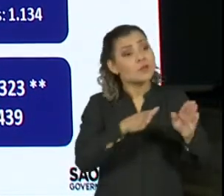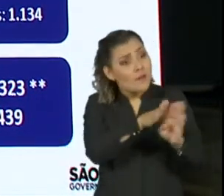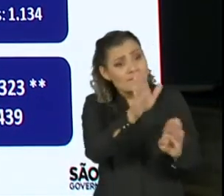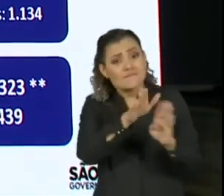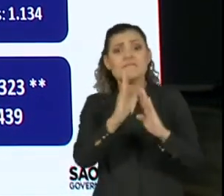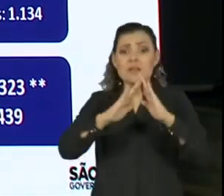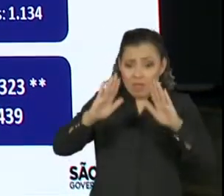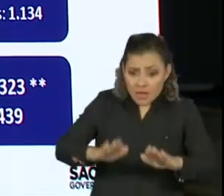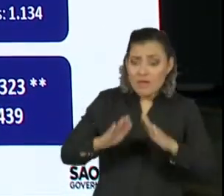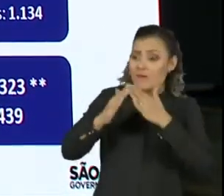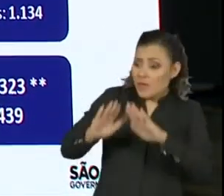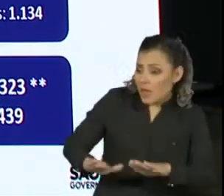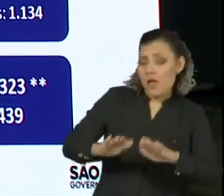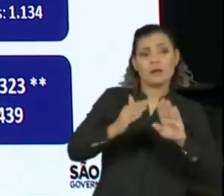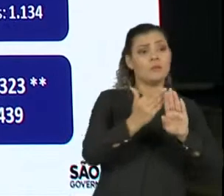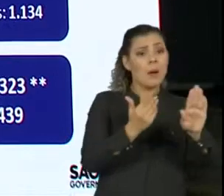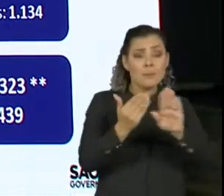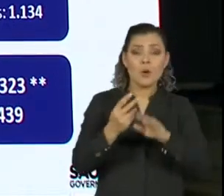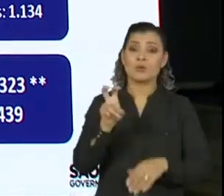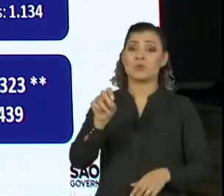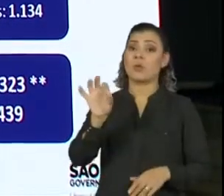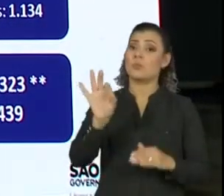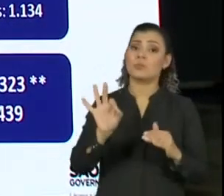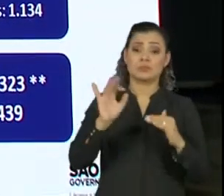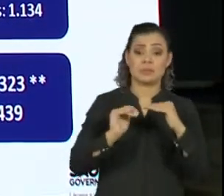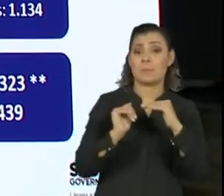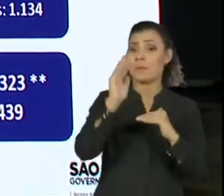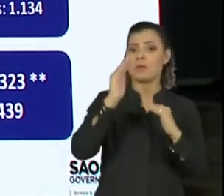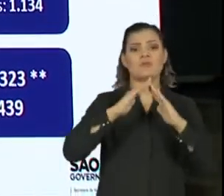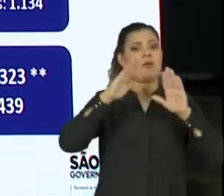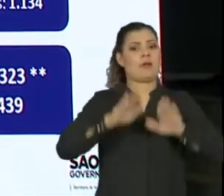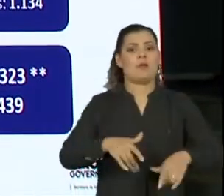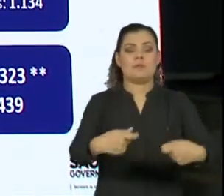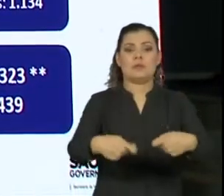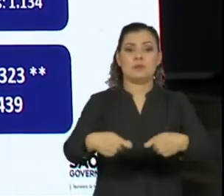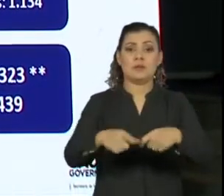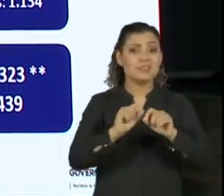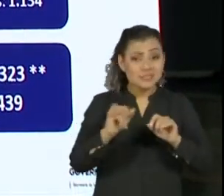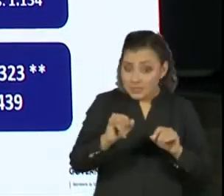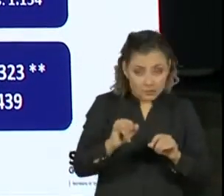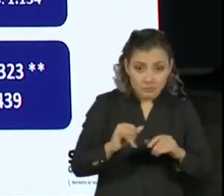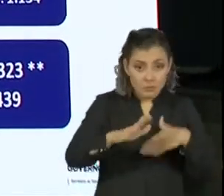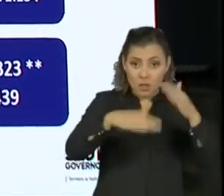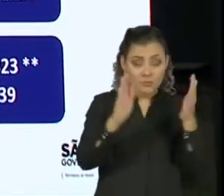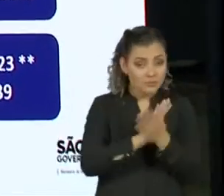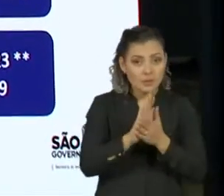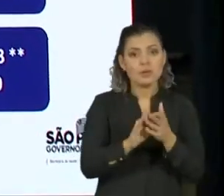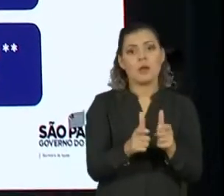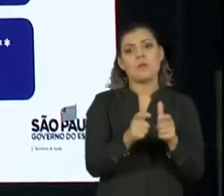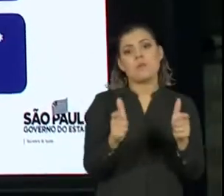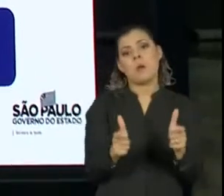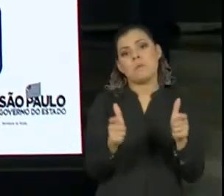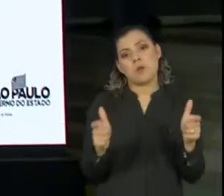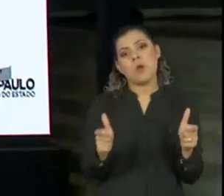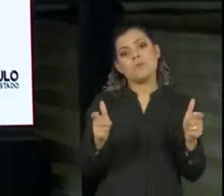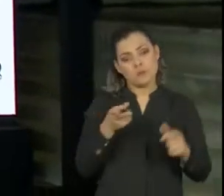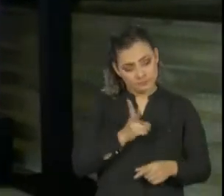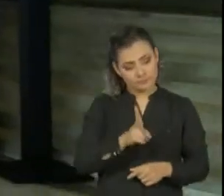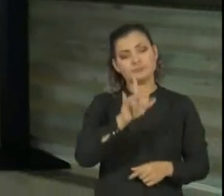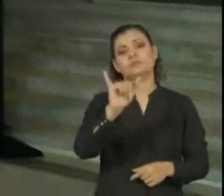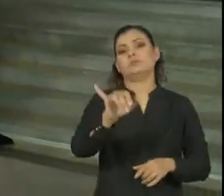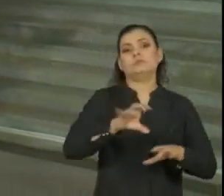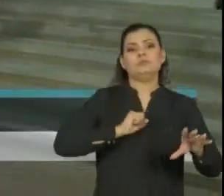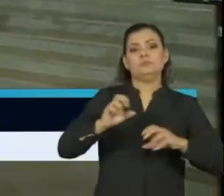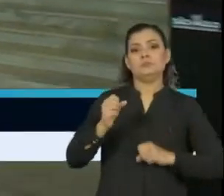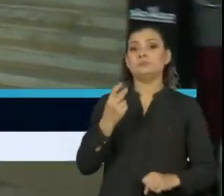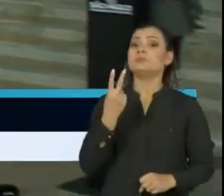a taxa de isolamento acima de 50%, esses números não terão este percentual de crescimento. Eles vão passar